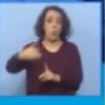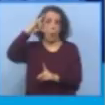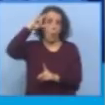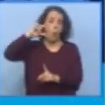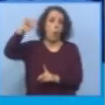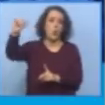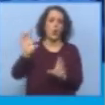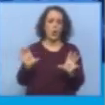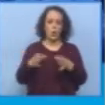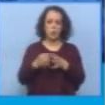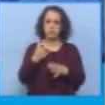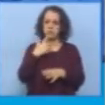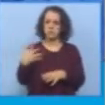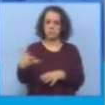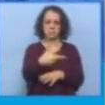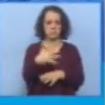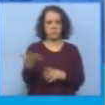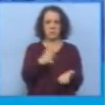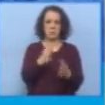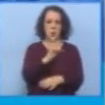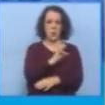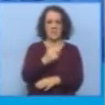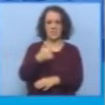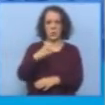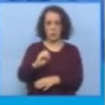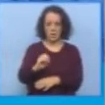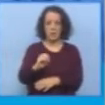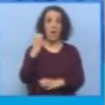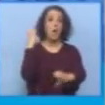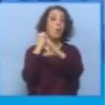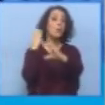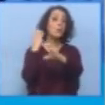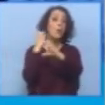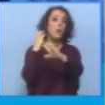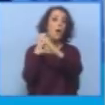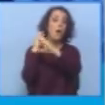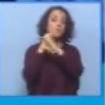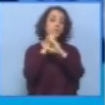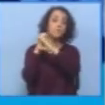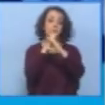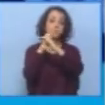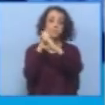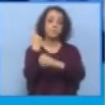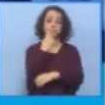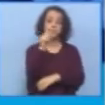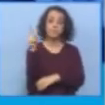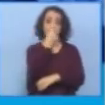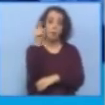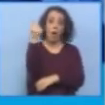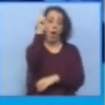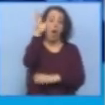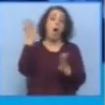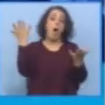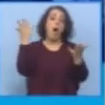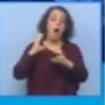foi menor, uns 450, e fomos de autocarro. E, claro, aproveitámos a ida e